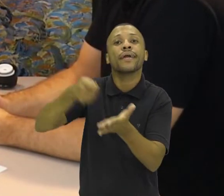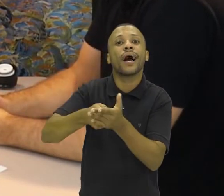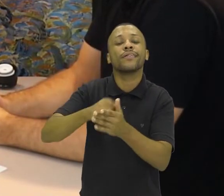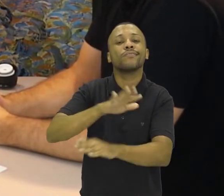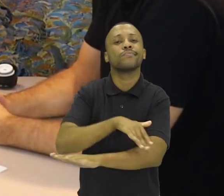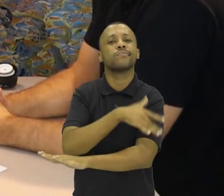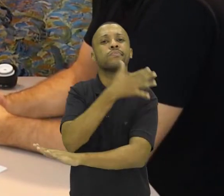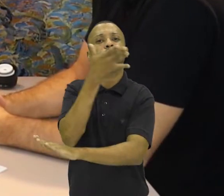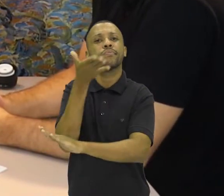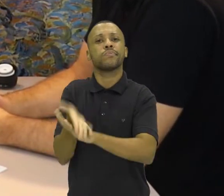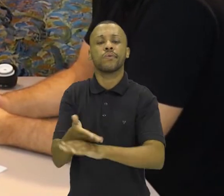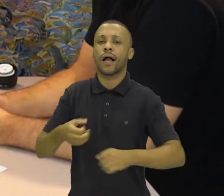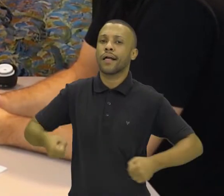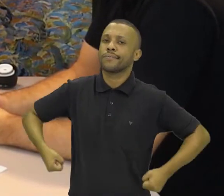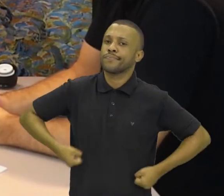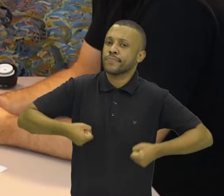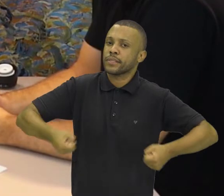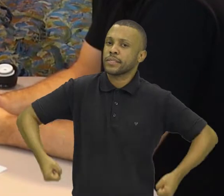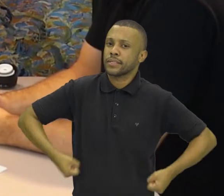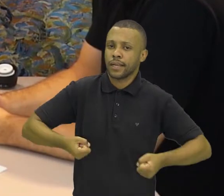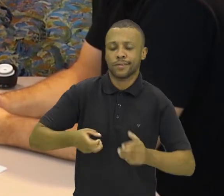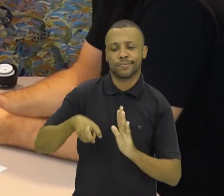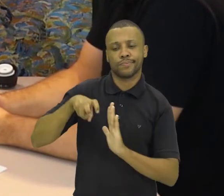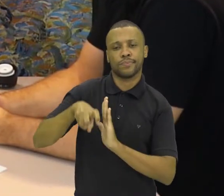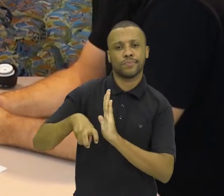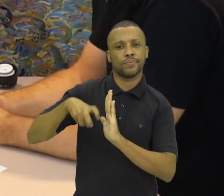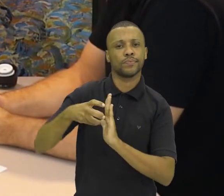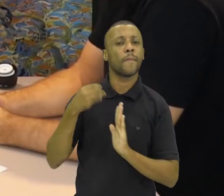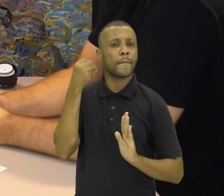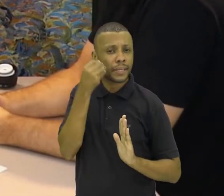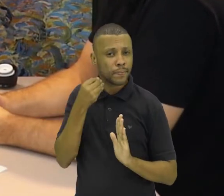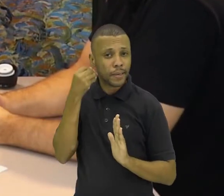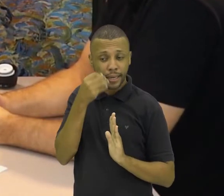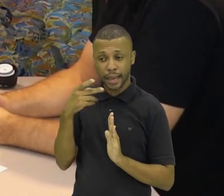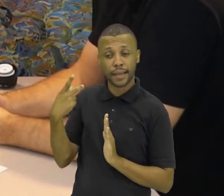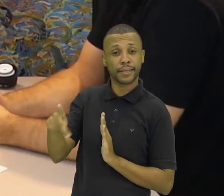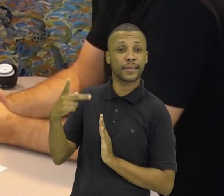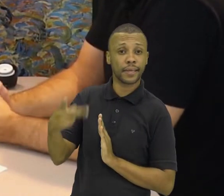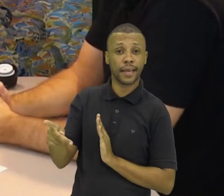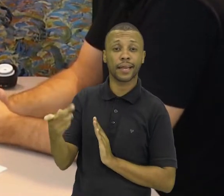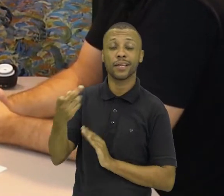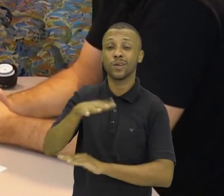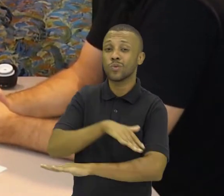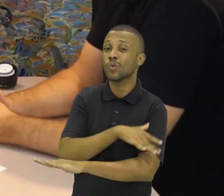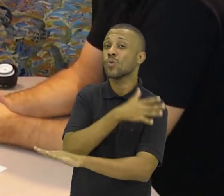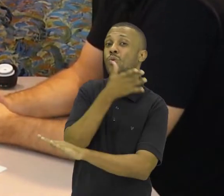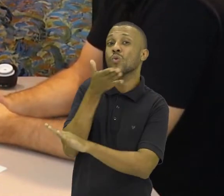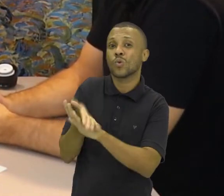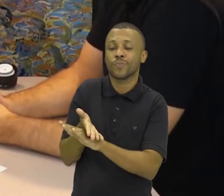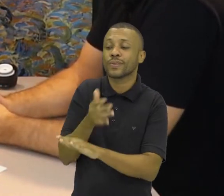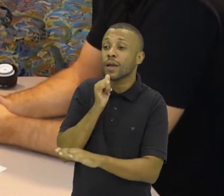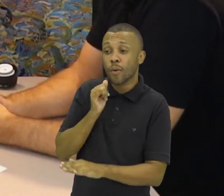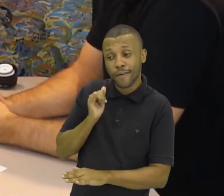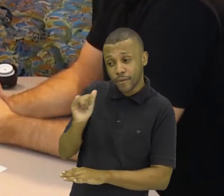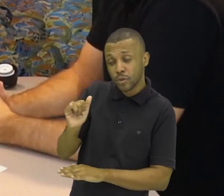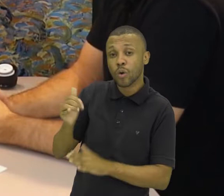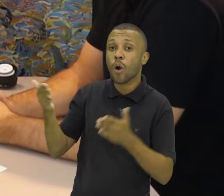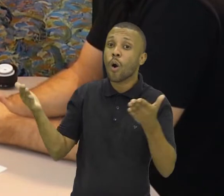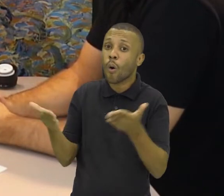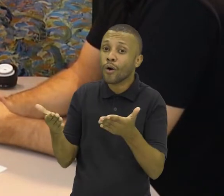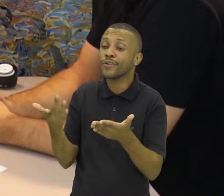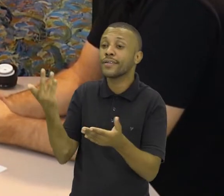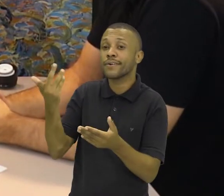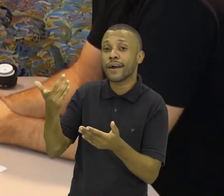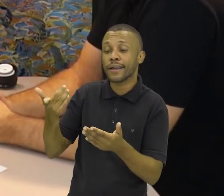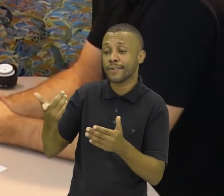cadeira de uma rodas. vivência. Tá? Fazer uma vivência. Mas sentar para valer, colar com silver tape. Cola e O cara amarra. não- É o seguinte, hoje você vai ficar